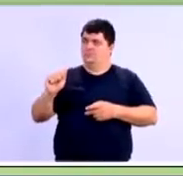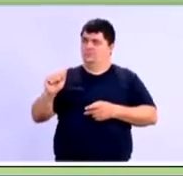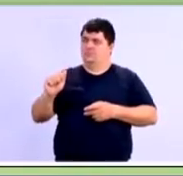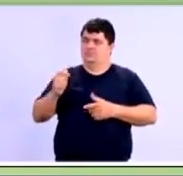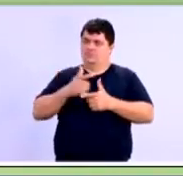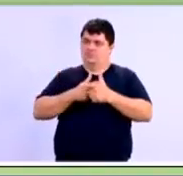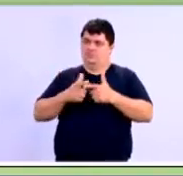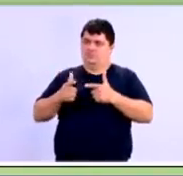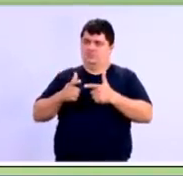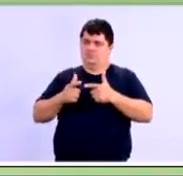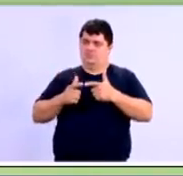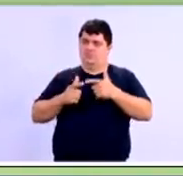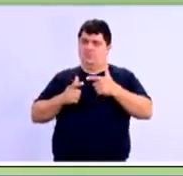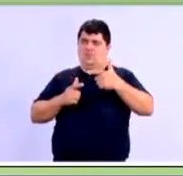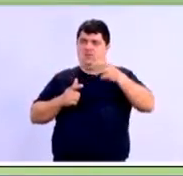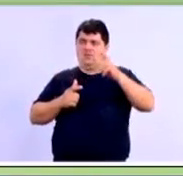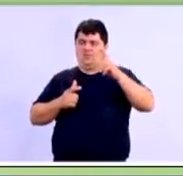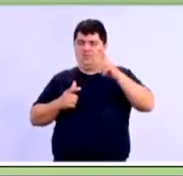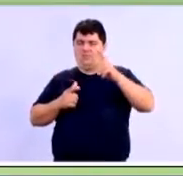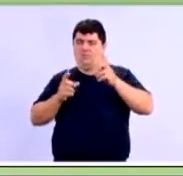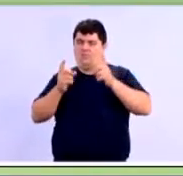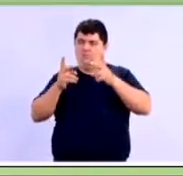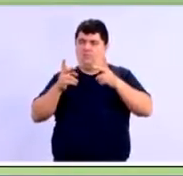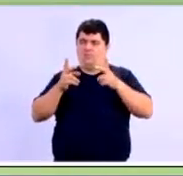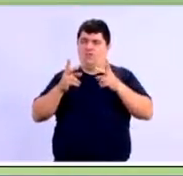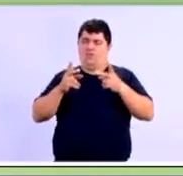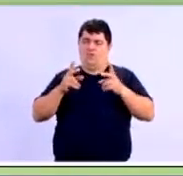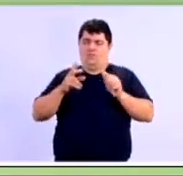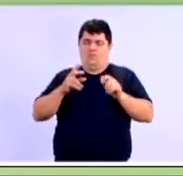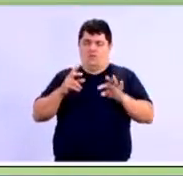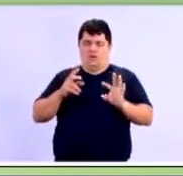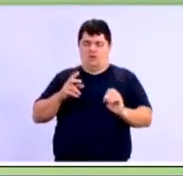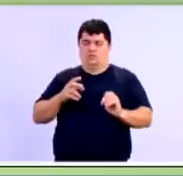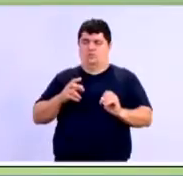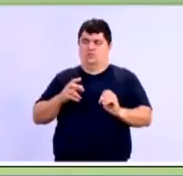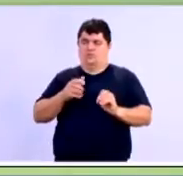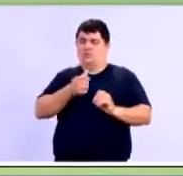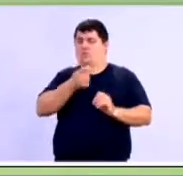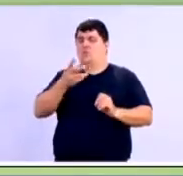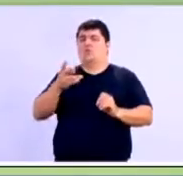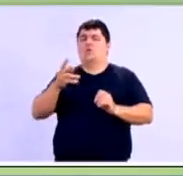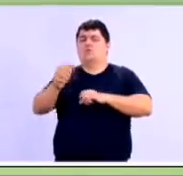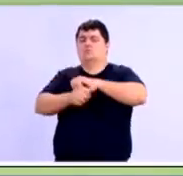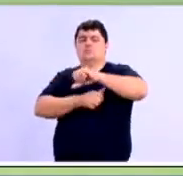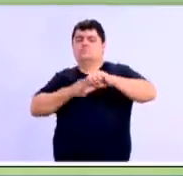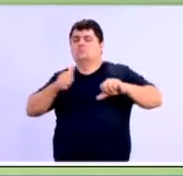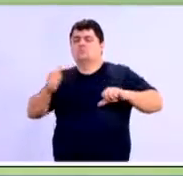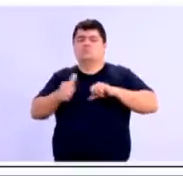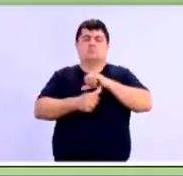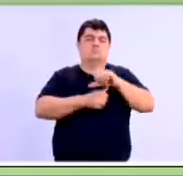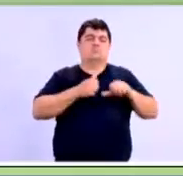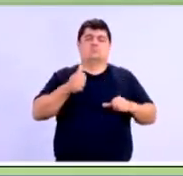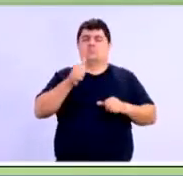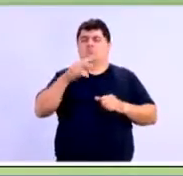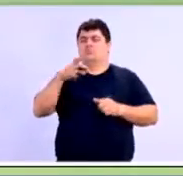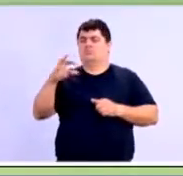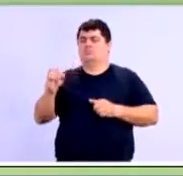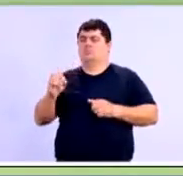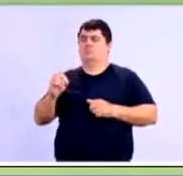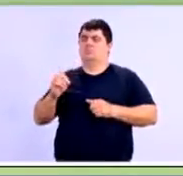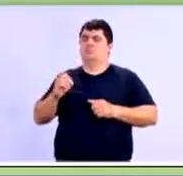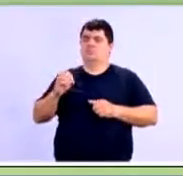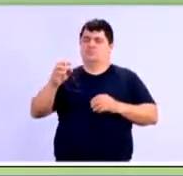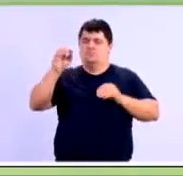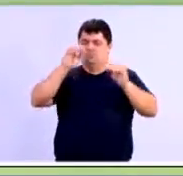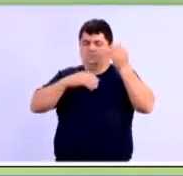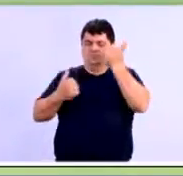divido pelo meu ativo total. Quanto que girou na minha empresa as minhas vendas? Quanto que girou dos meus ativos? Então aí eu